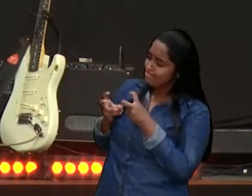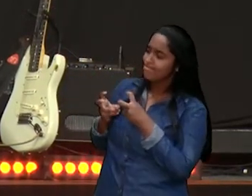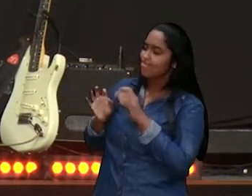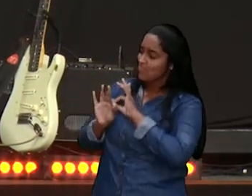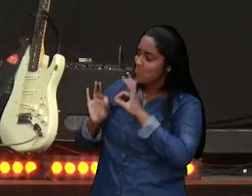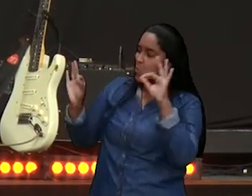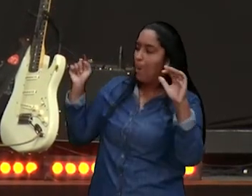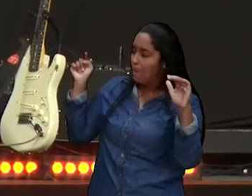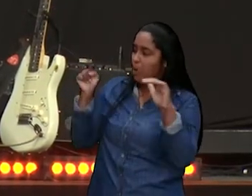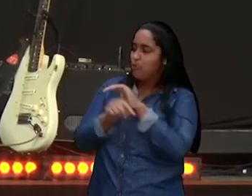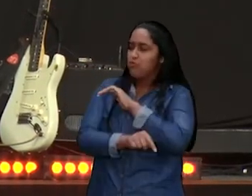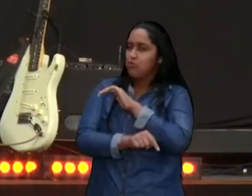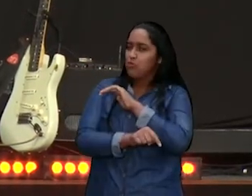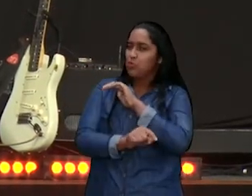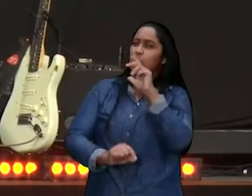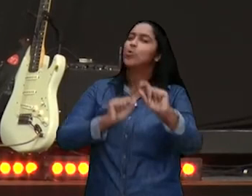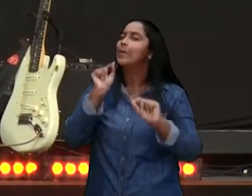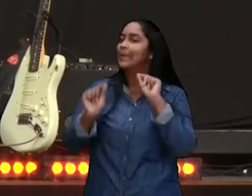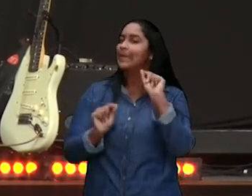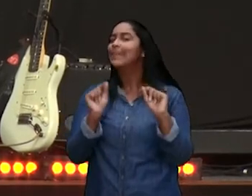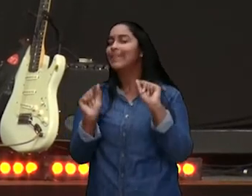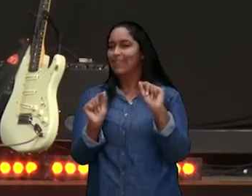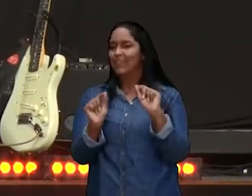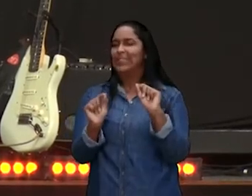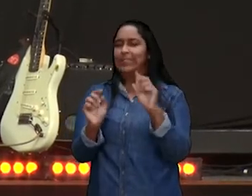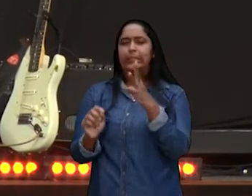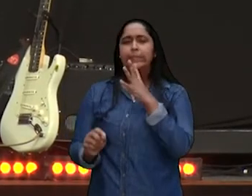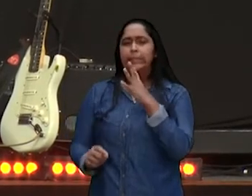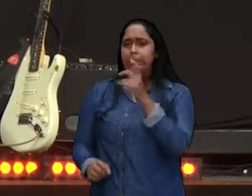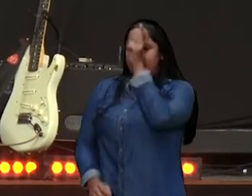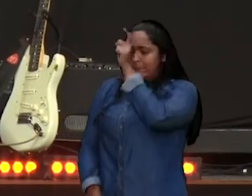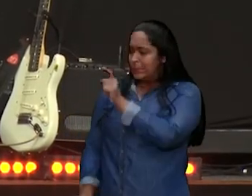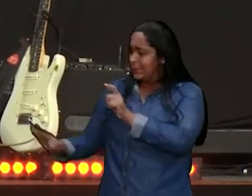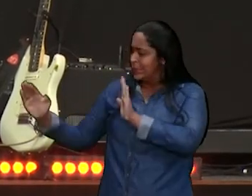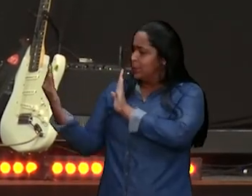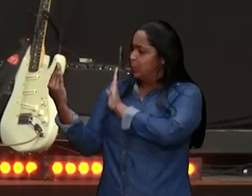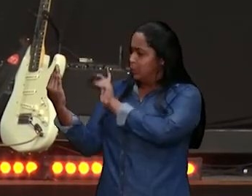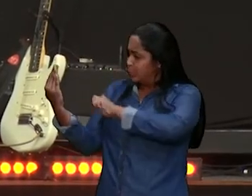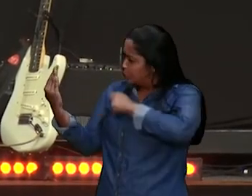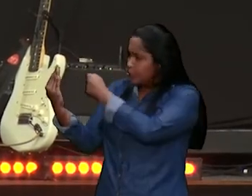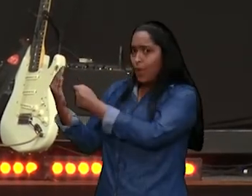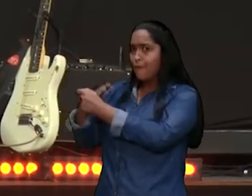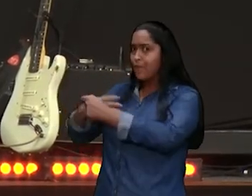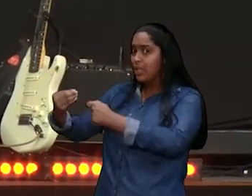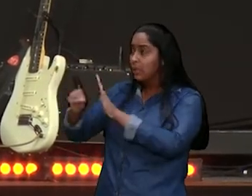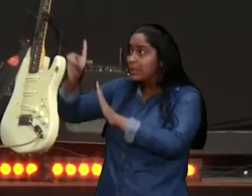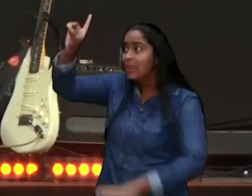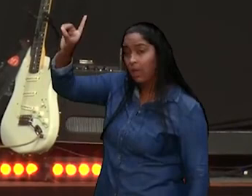profundo eu estou diante do filho de Deus que se fez homem viu ao mundo